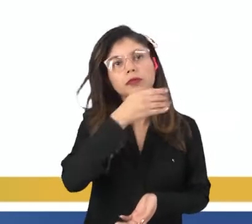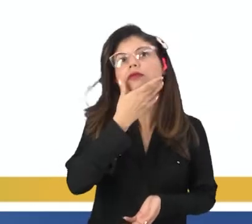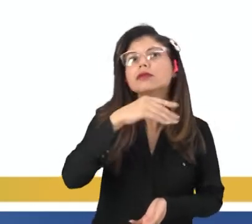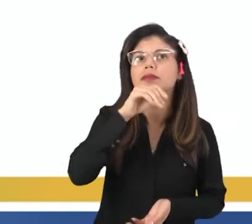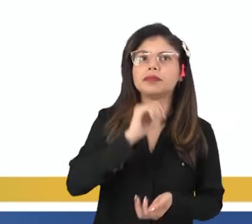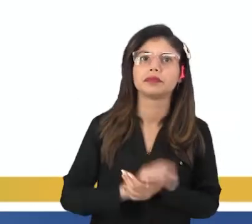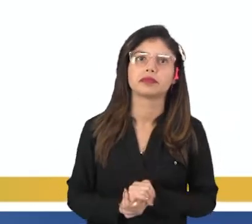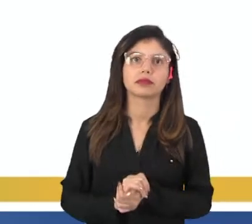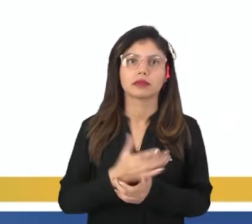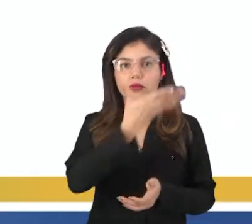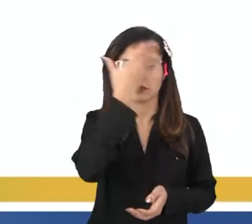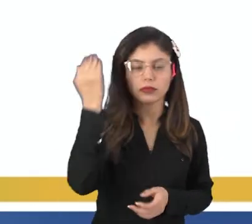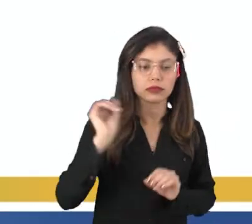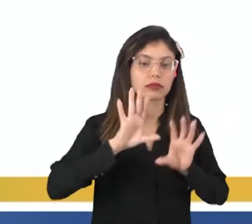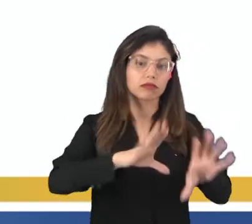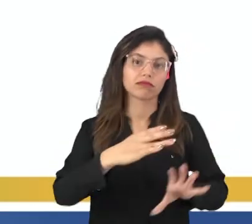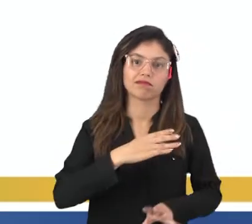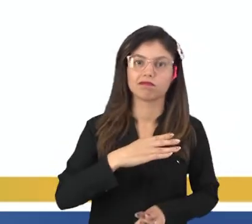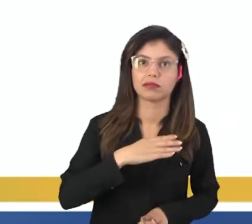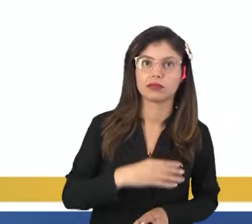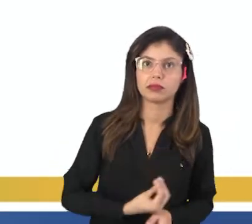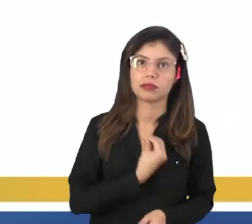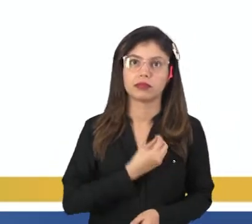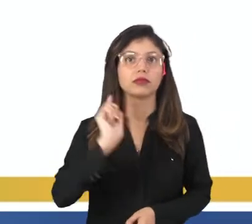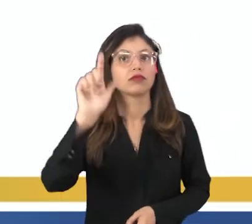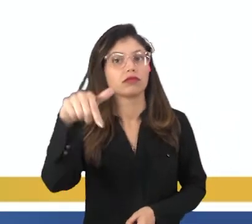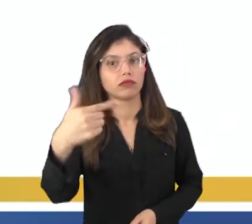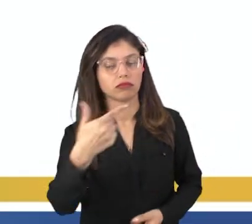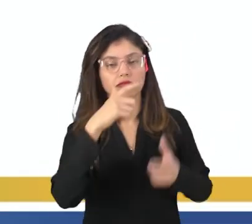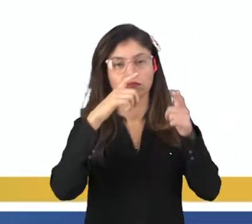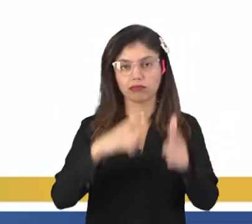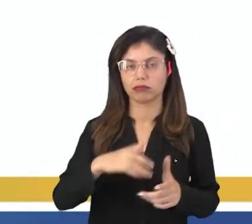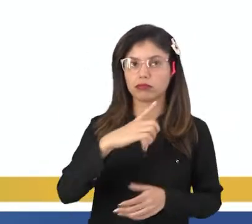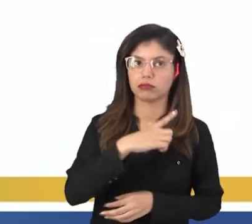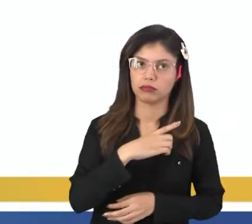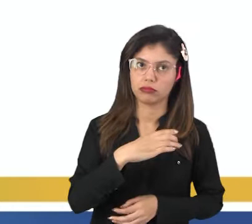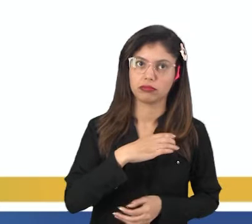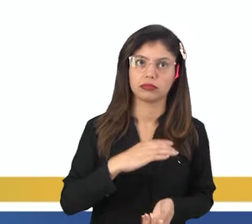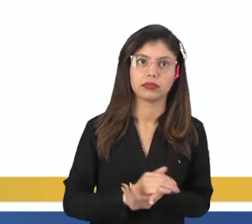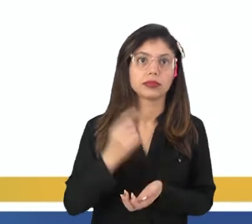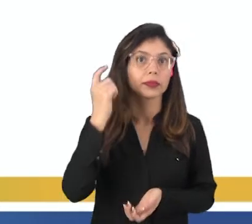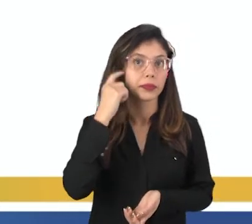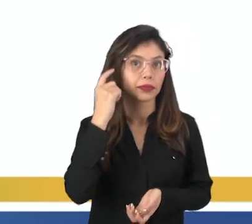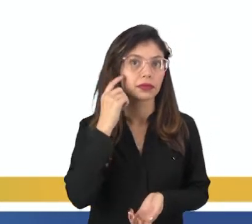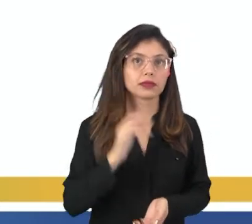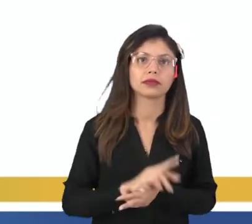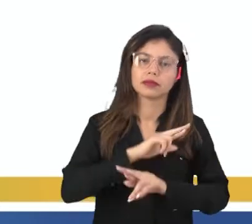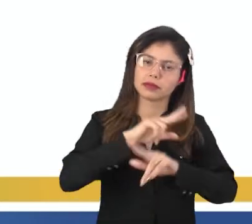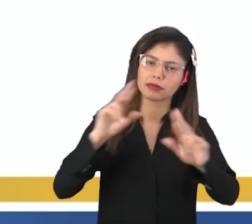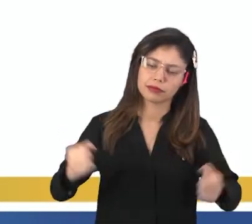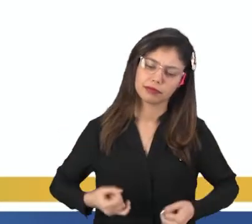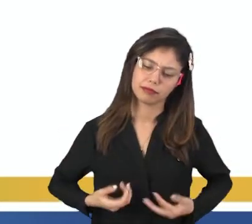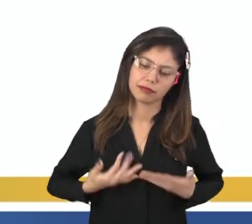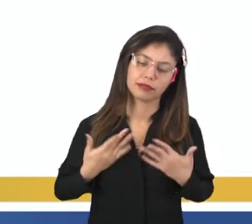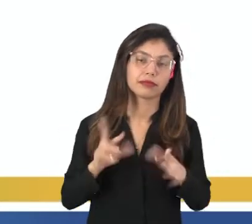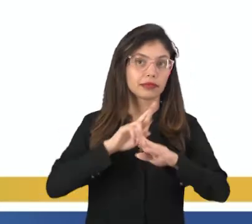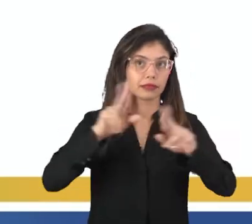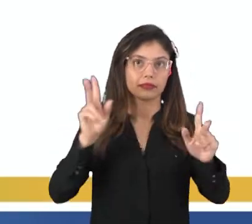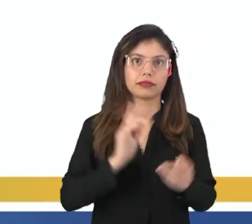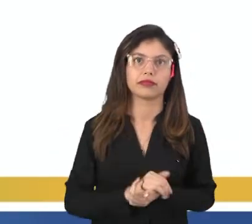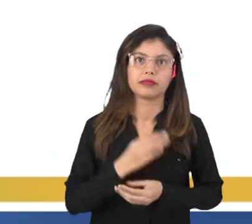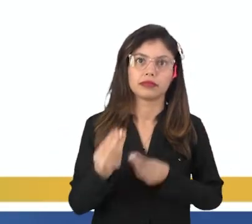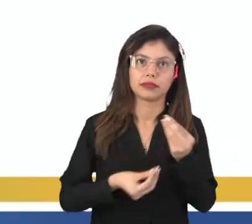decidem deixar a sua cidade natal para viver em São Francisco dentro do cérebro de Riley convivem várias emoções